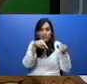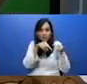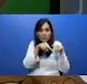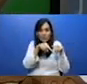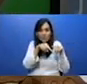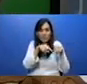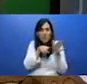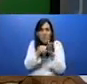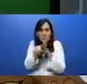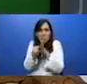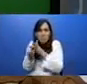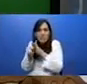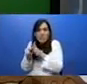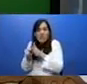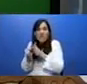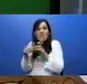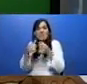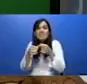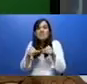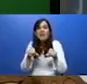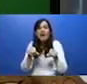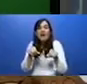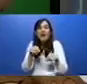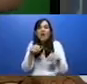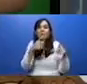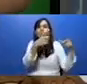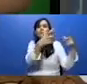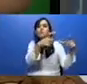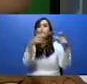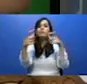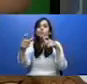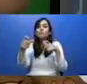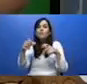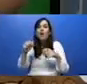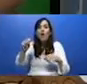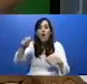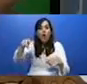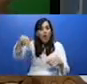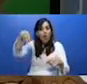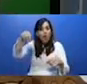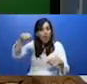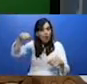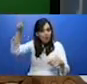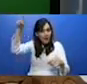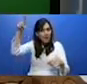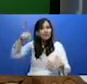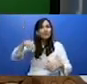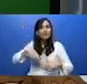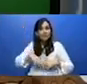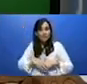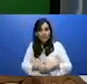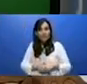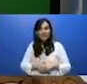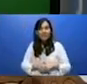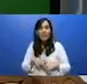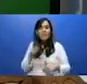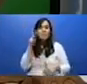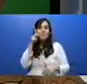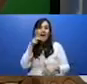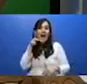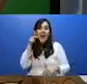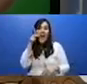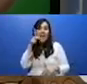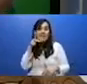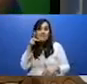mundo está localizado lá na região nordeste do Brasil, tá? No estado da